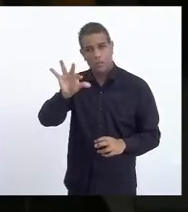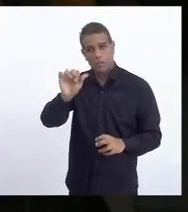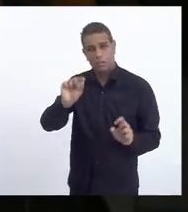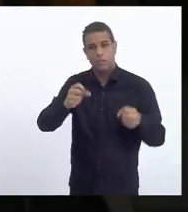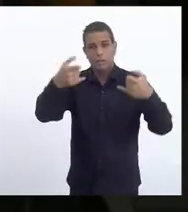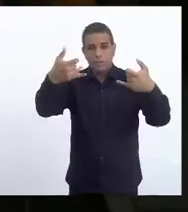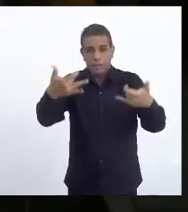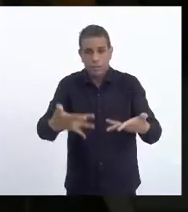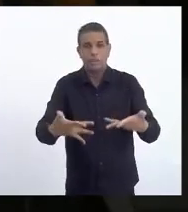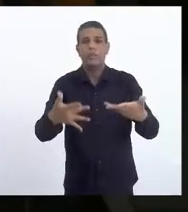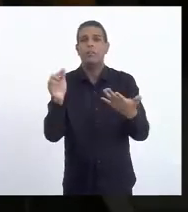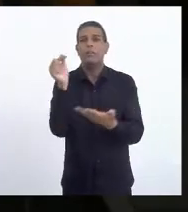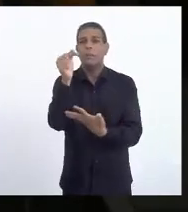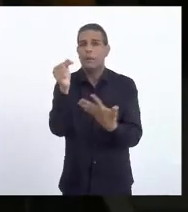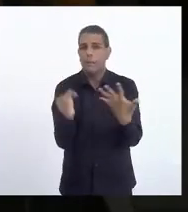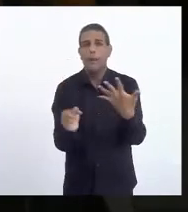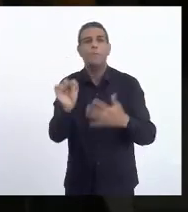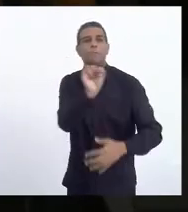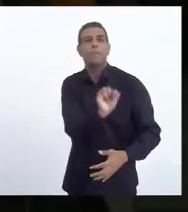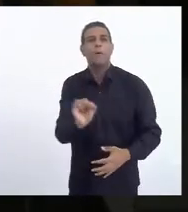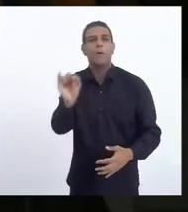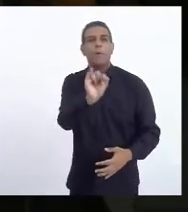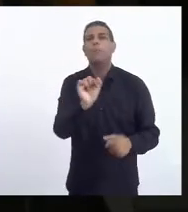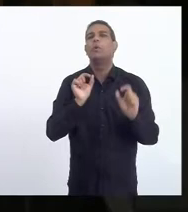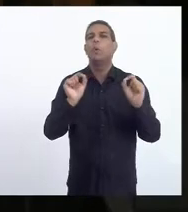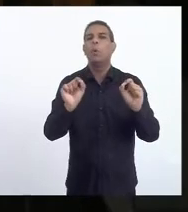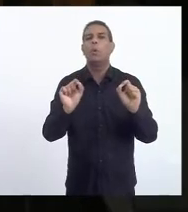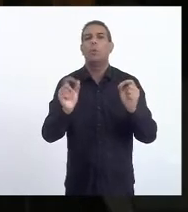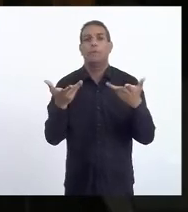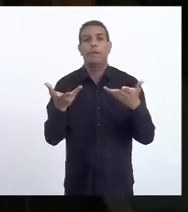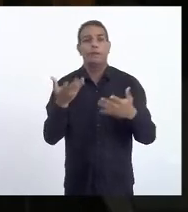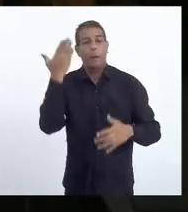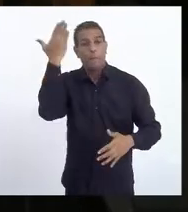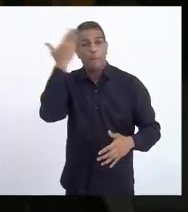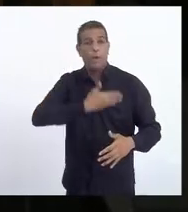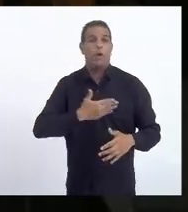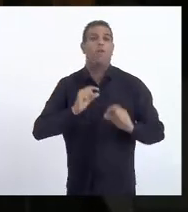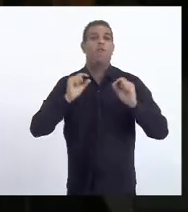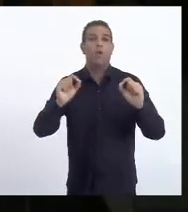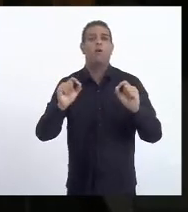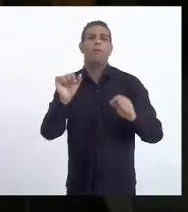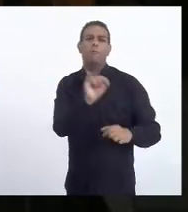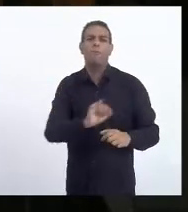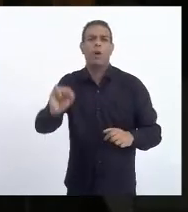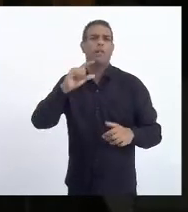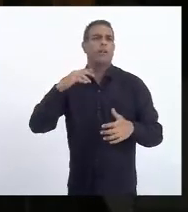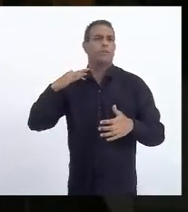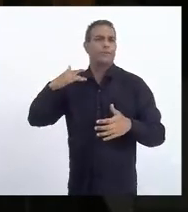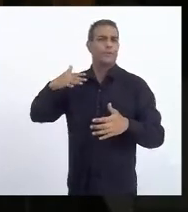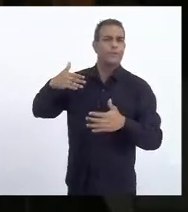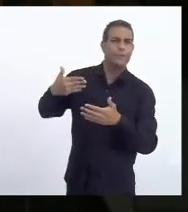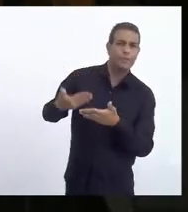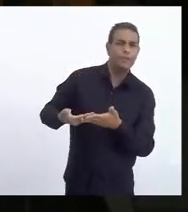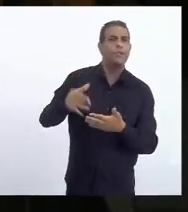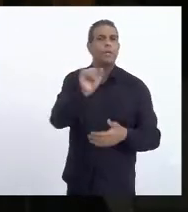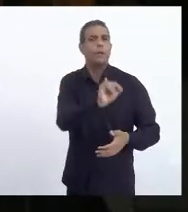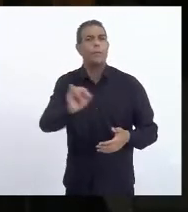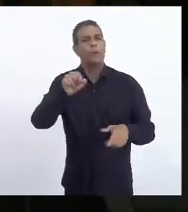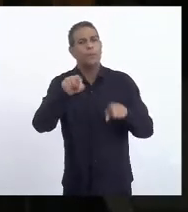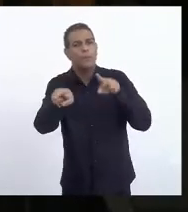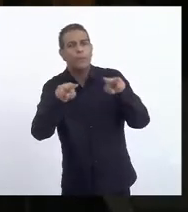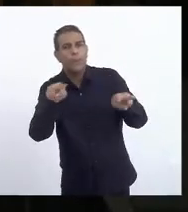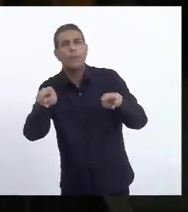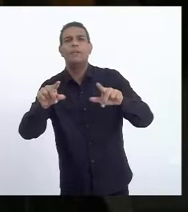falando sobre isso porque só testemunha da importância de